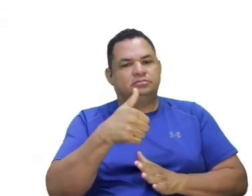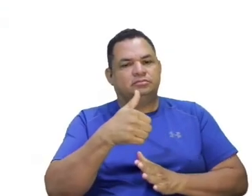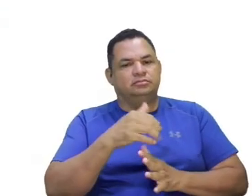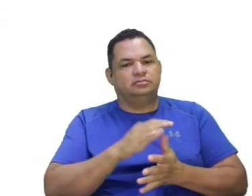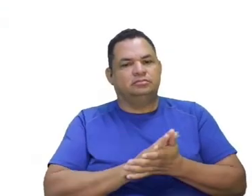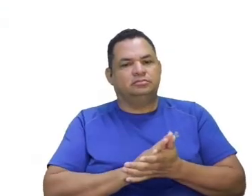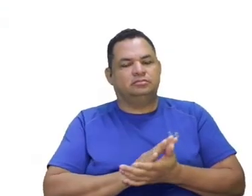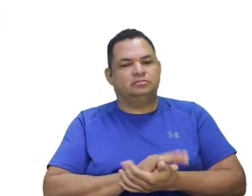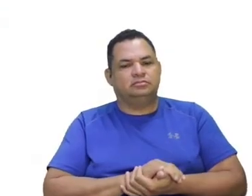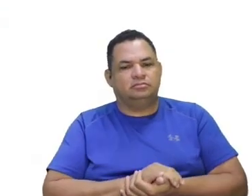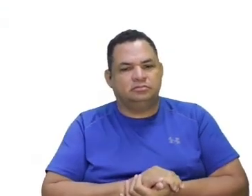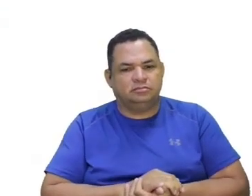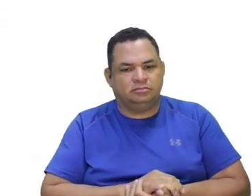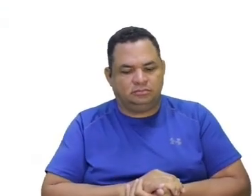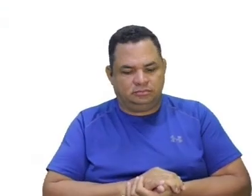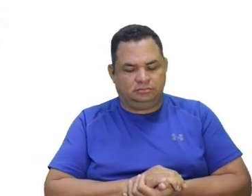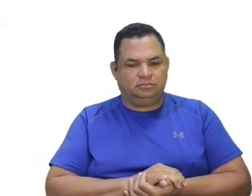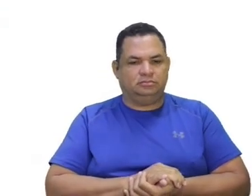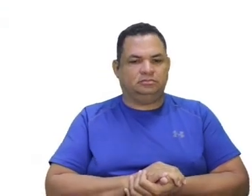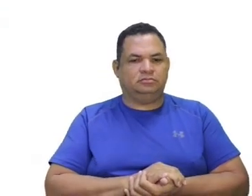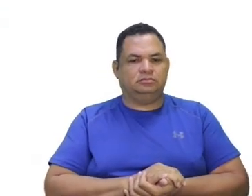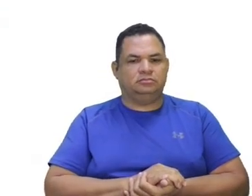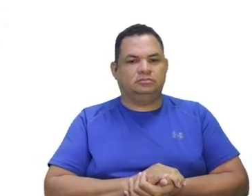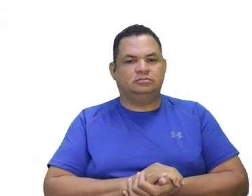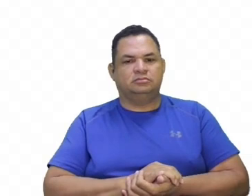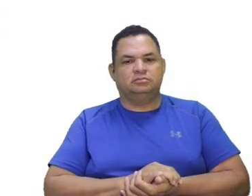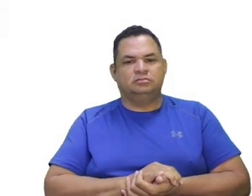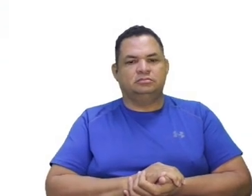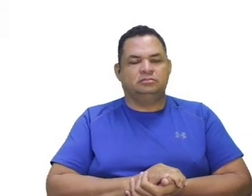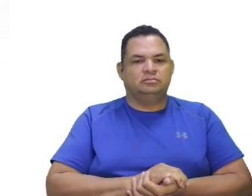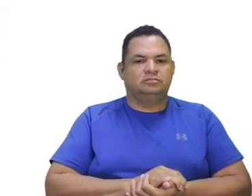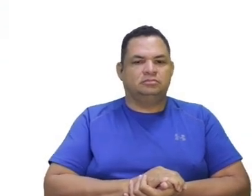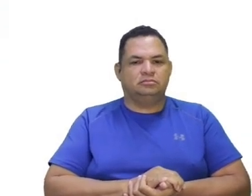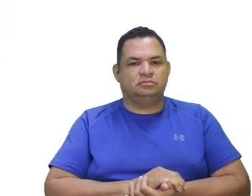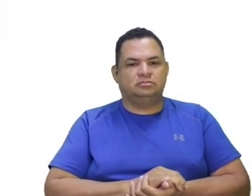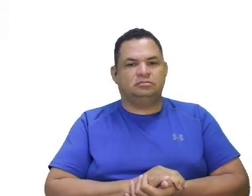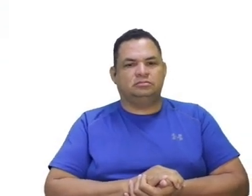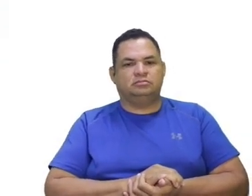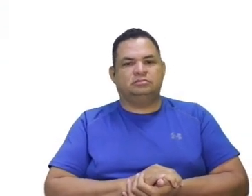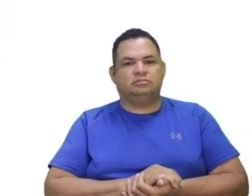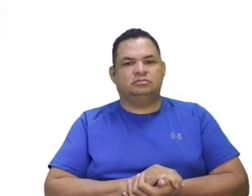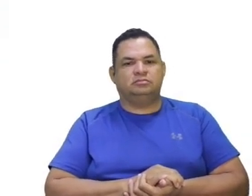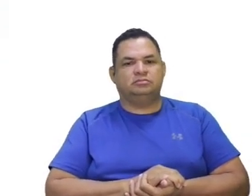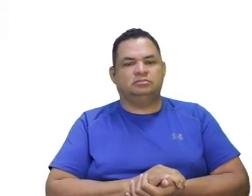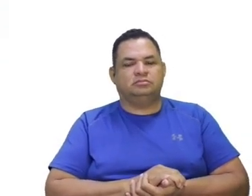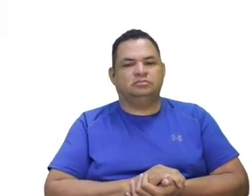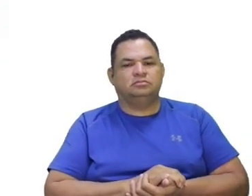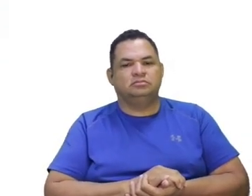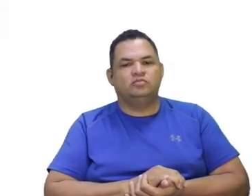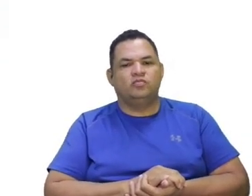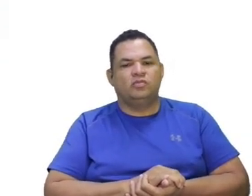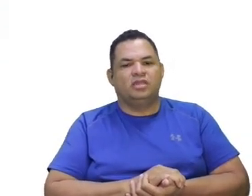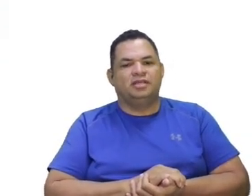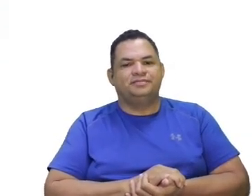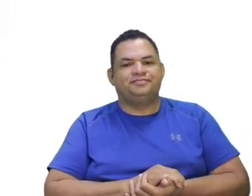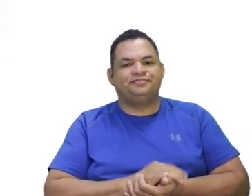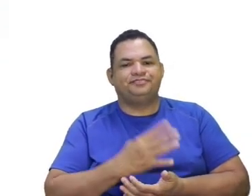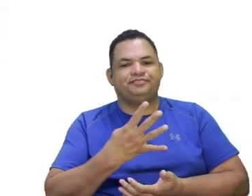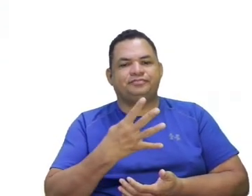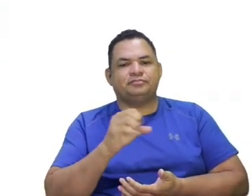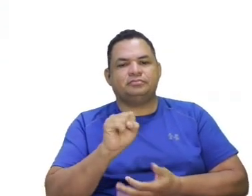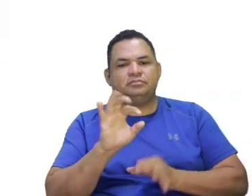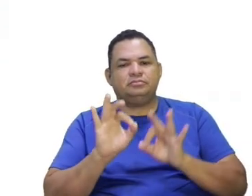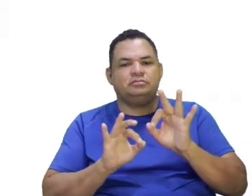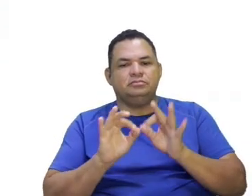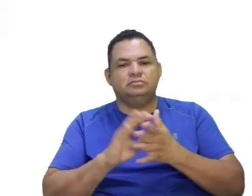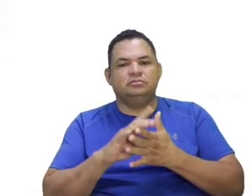é o do nível mais externo, que é o nosso subnível 4s2 aqui, ó. Então, nesse subnível